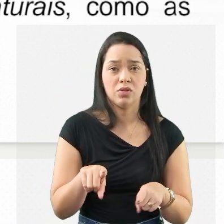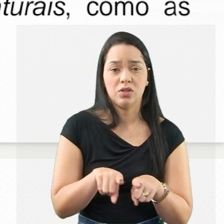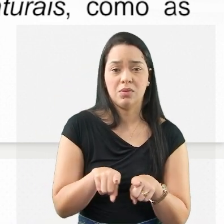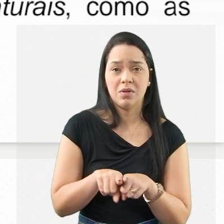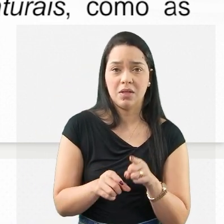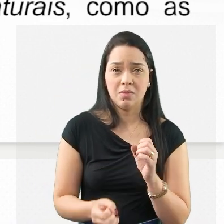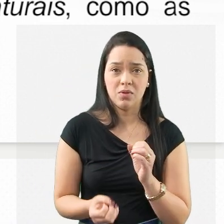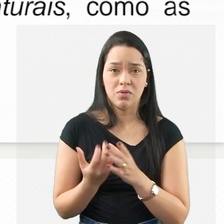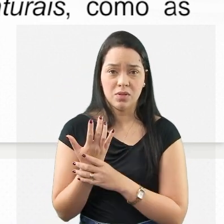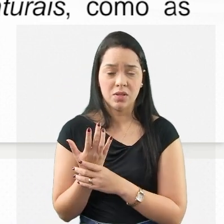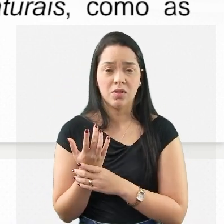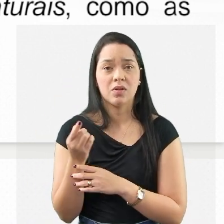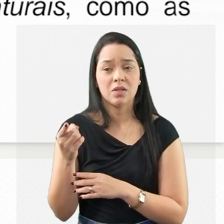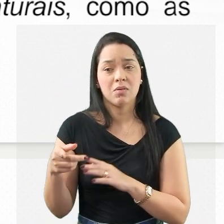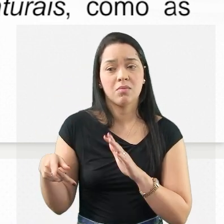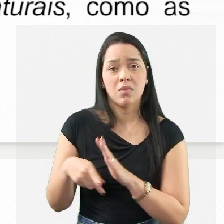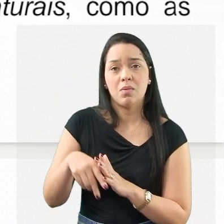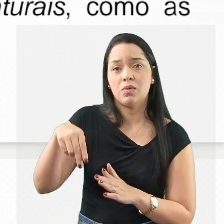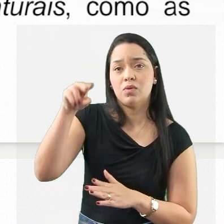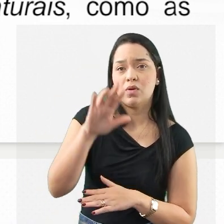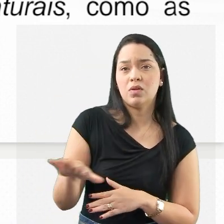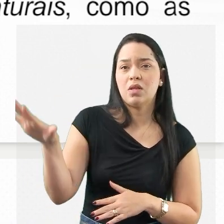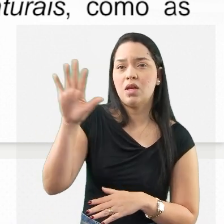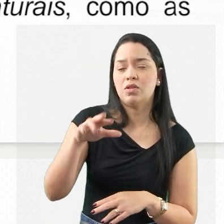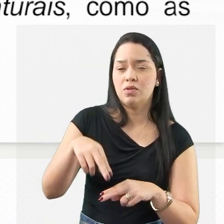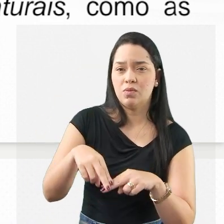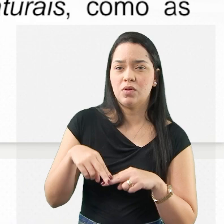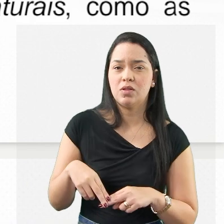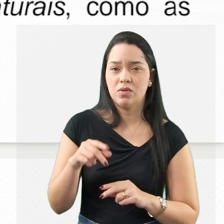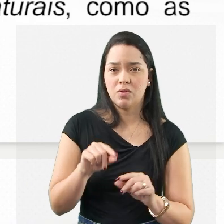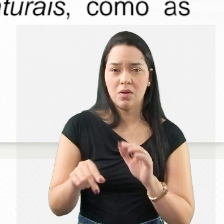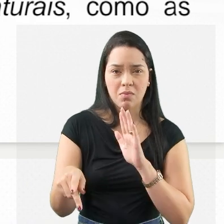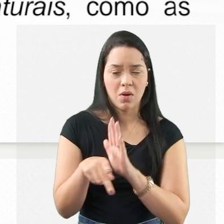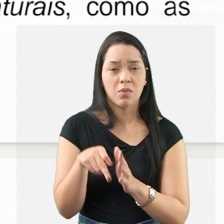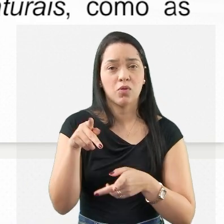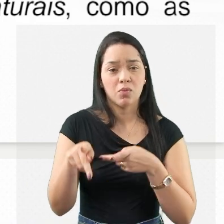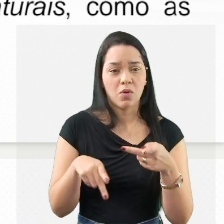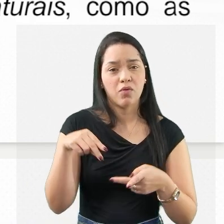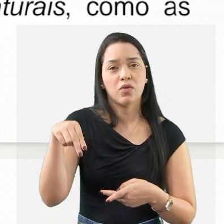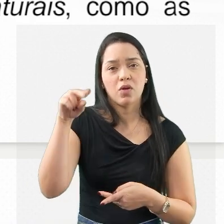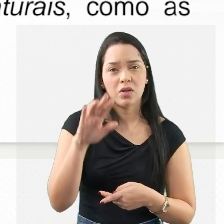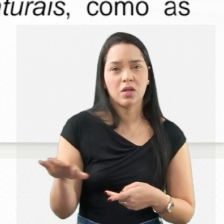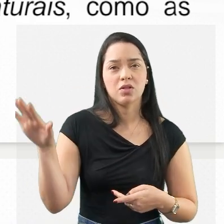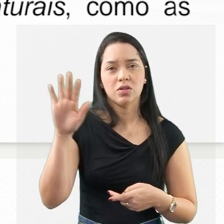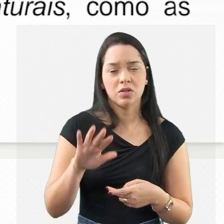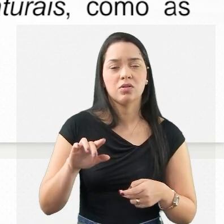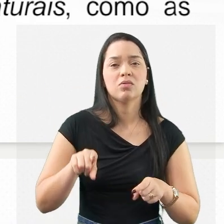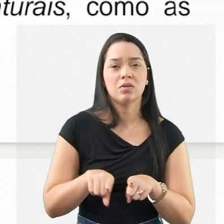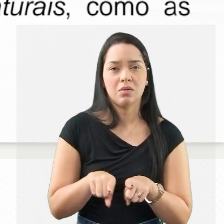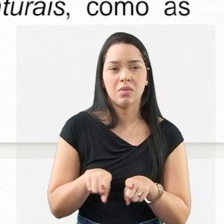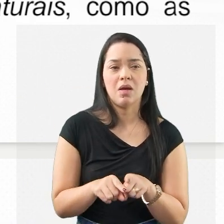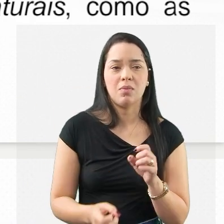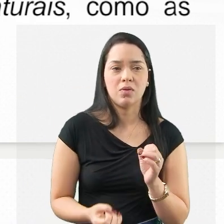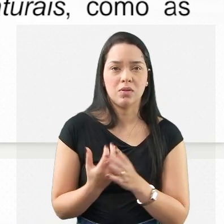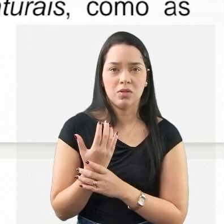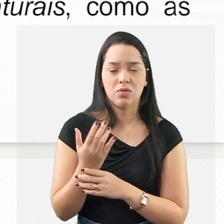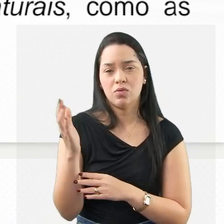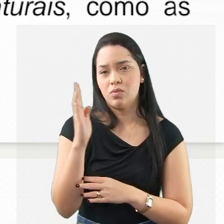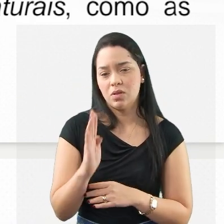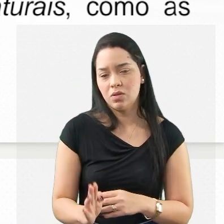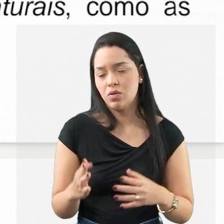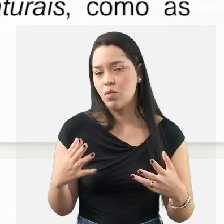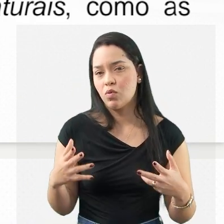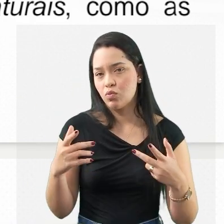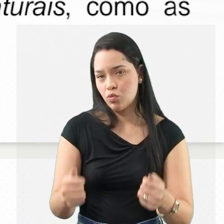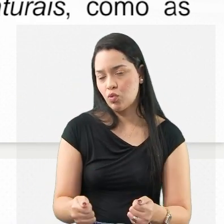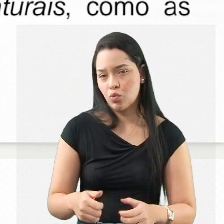produziram cordel, que eles são do Nordeste. Por isso que a gente está falando que é algo do povo nordestino, mas é produzido no Brasil como todo, né? Não apenas